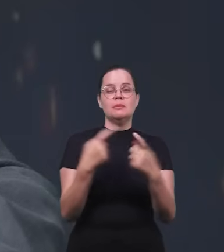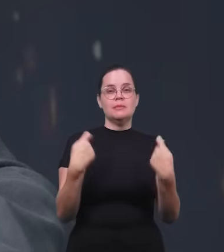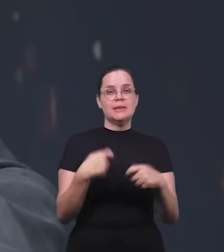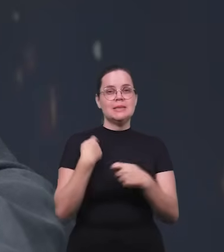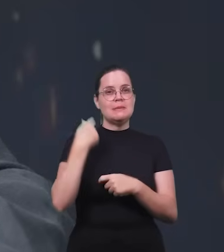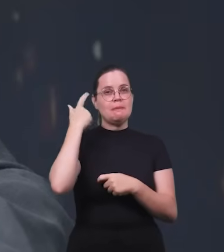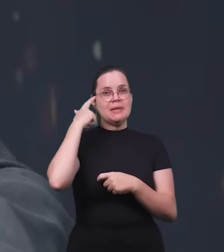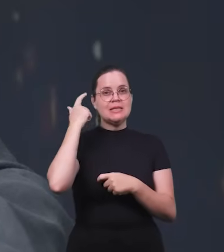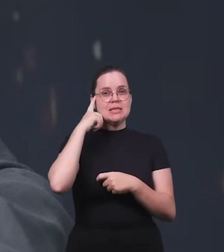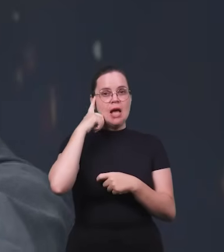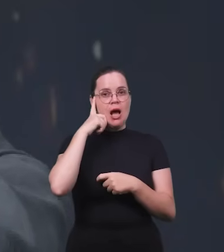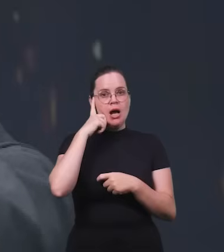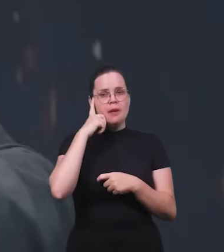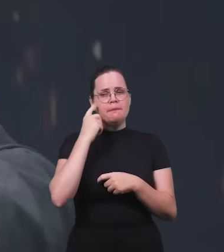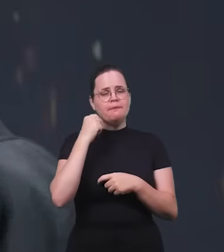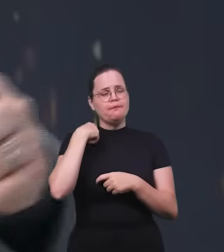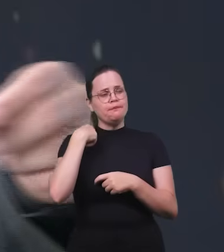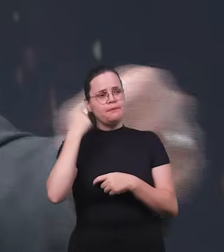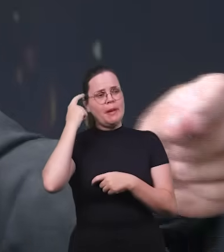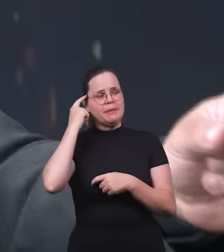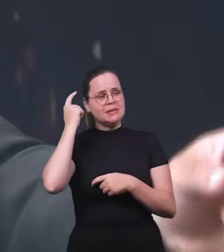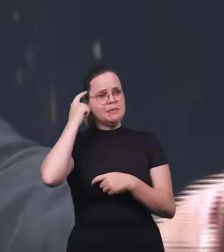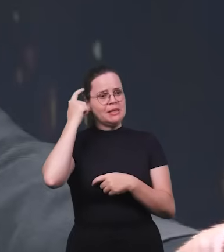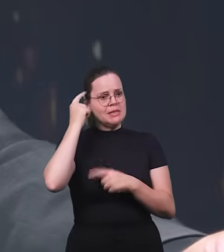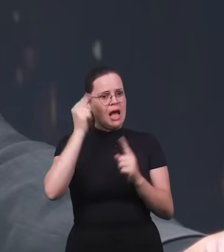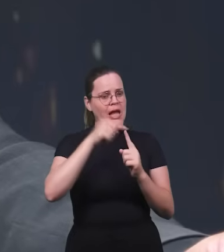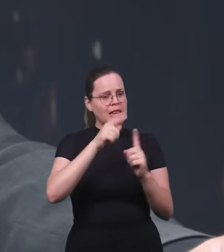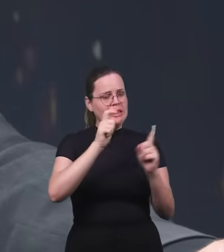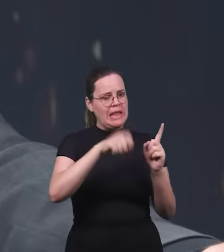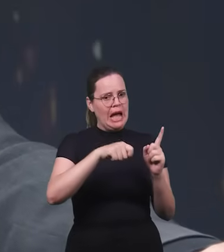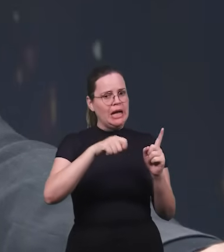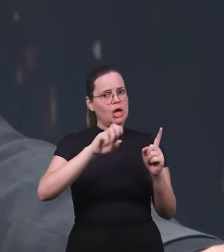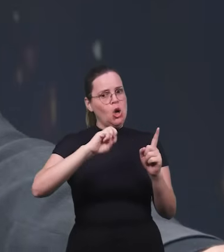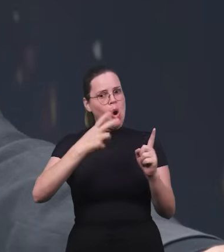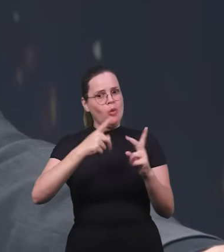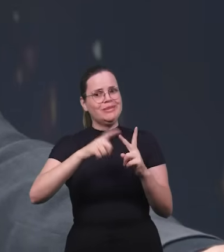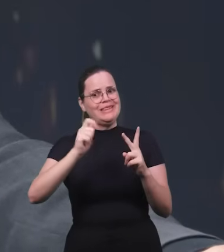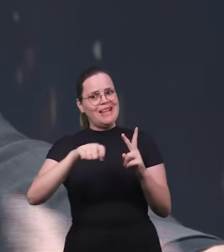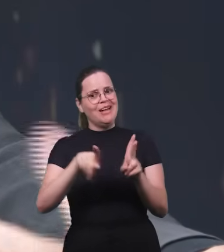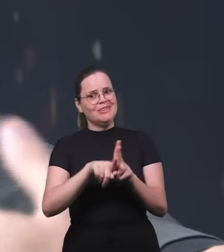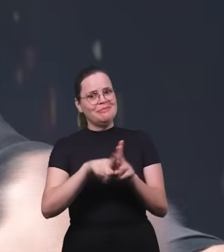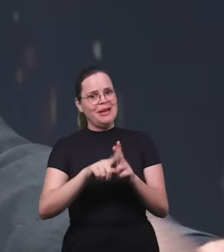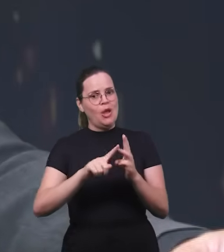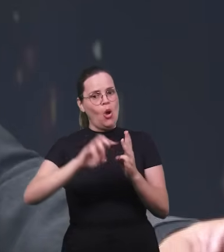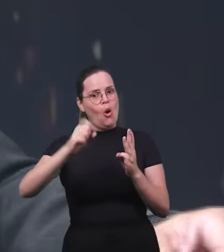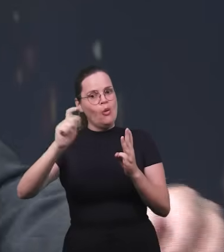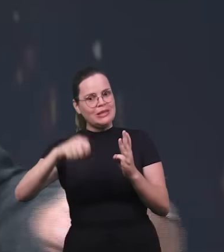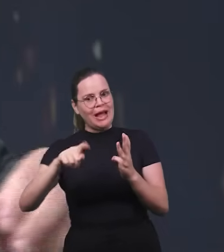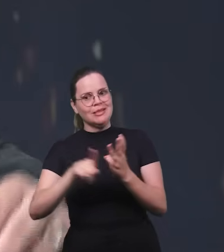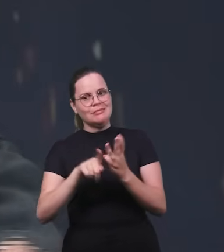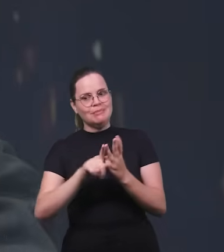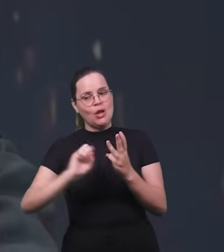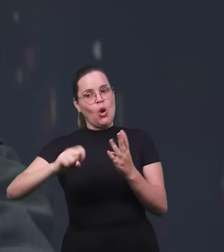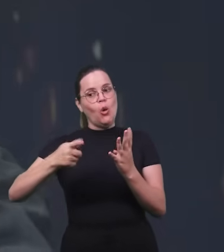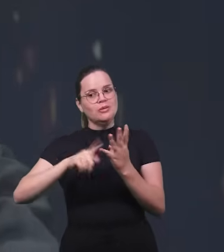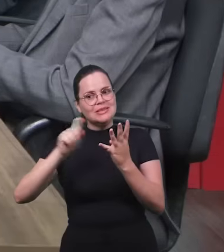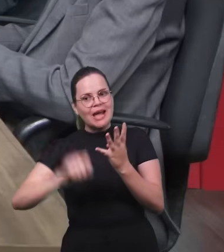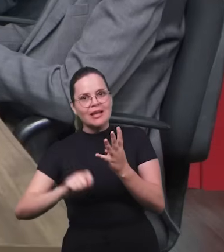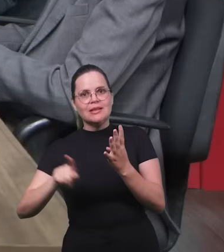que considerar inúmeras realidades diferentes. É bem interessante, né, Pastor Paulo, na